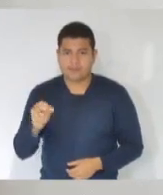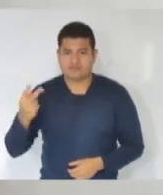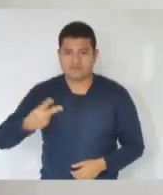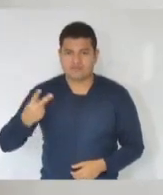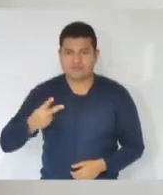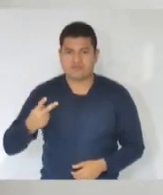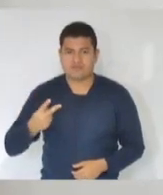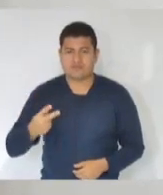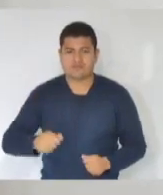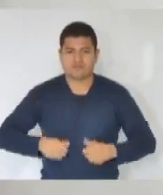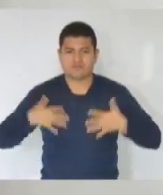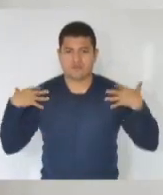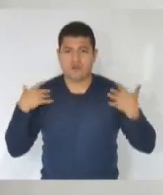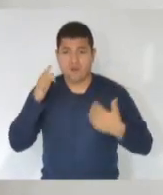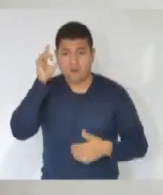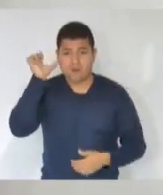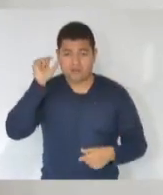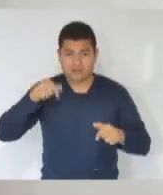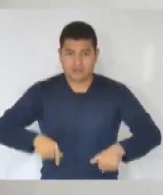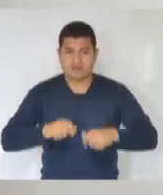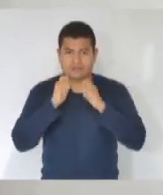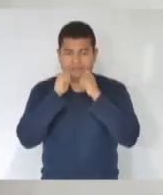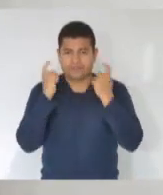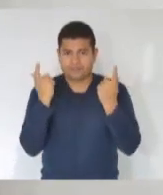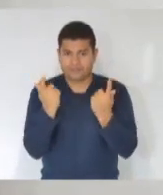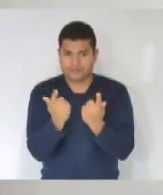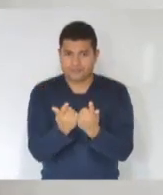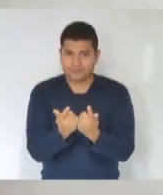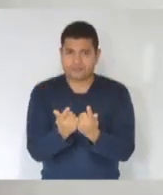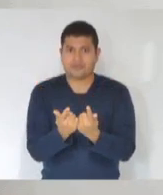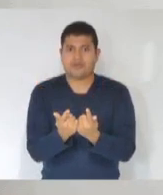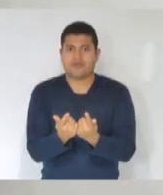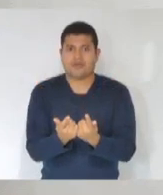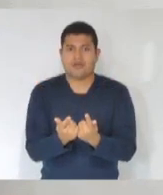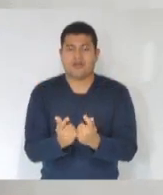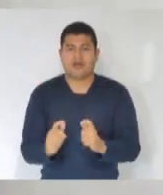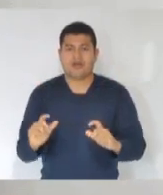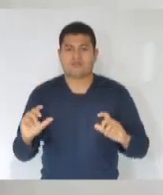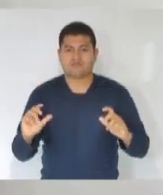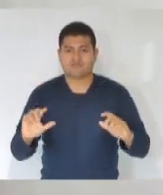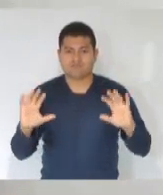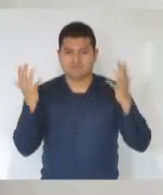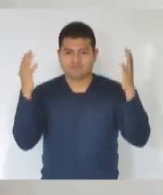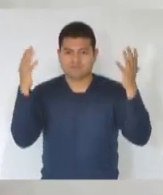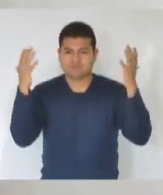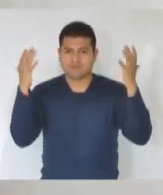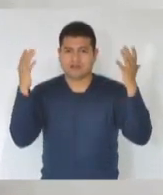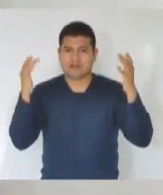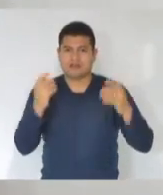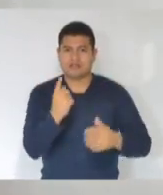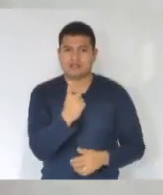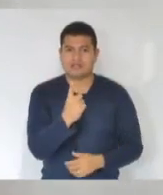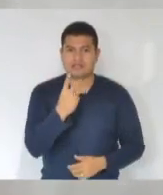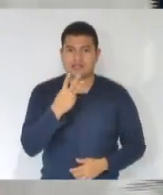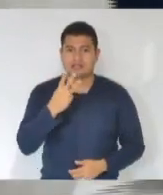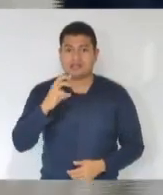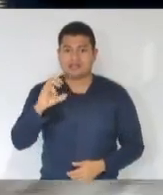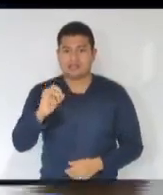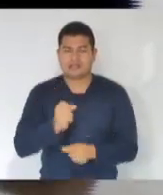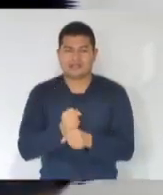ontem aqui na Assembleia Legislativa do Estado pela comemoração dos seus 130